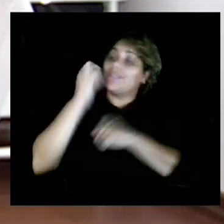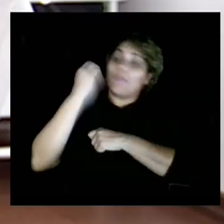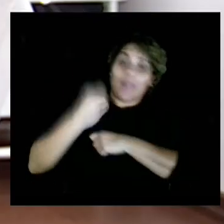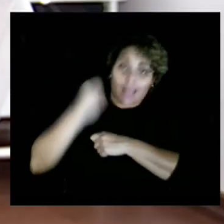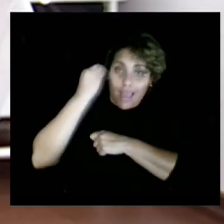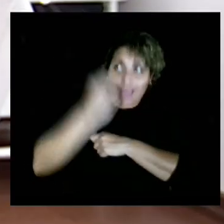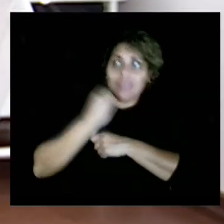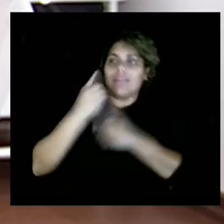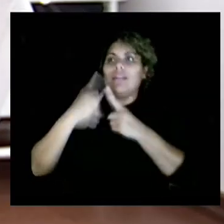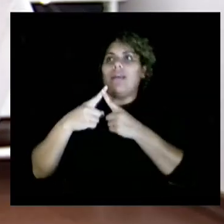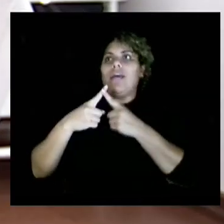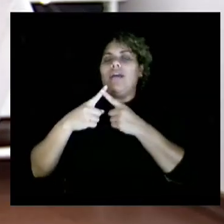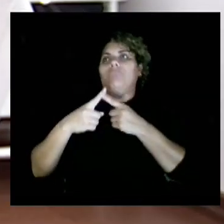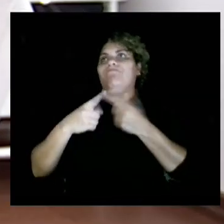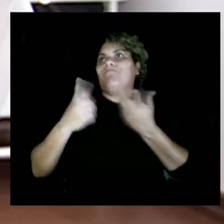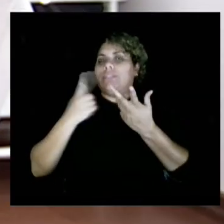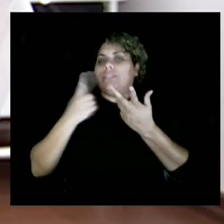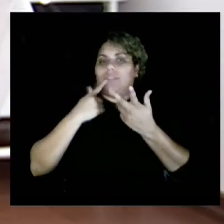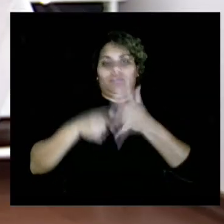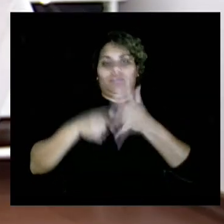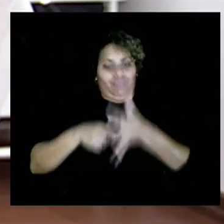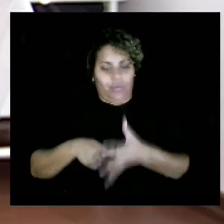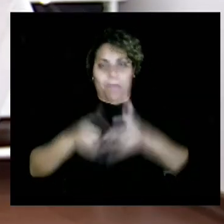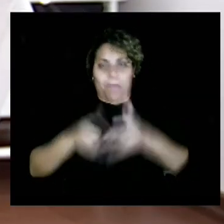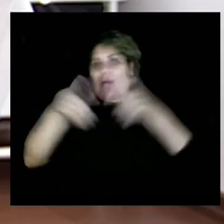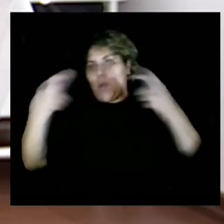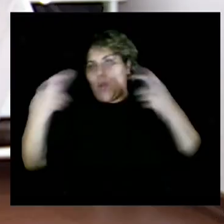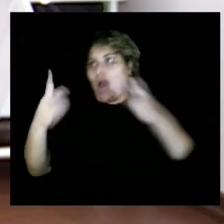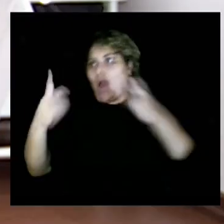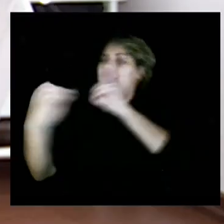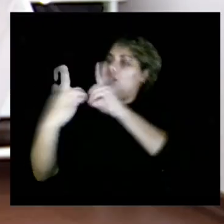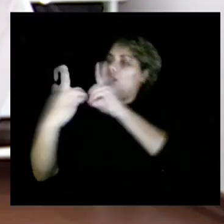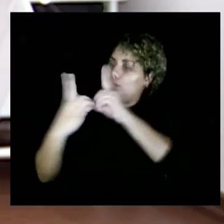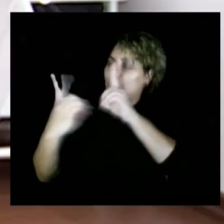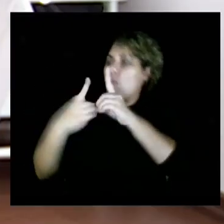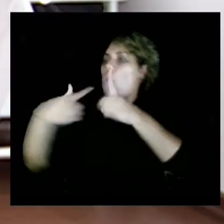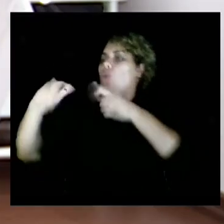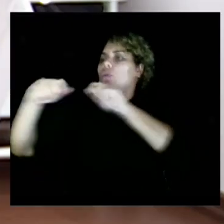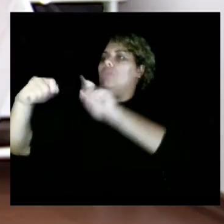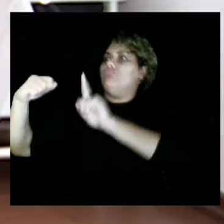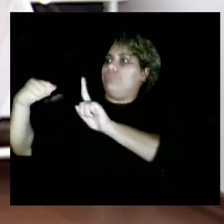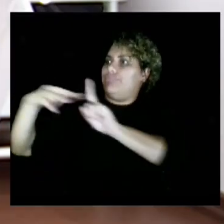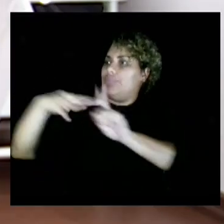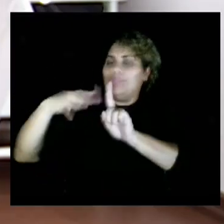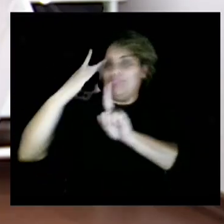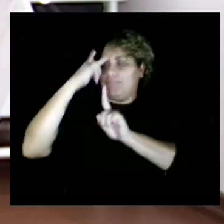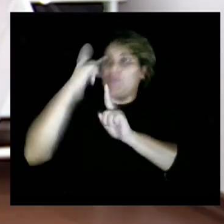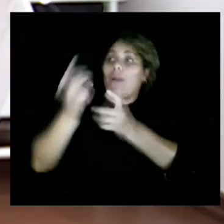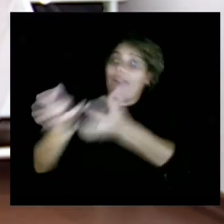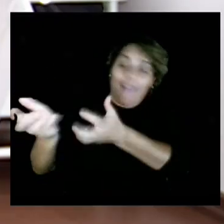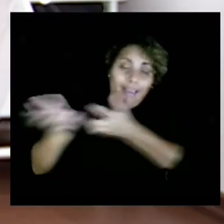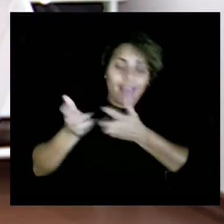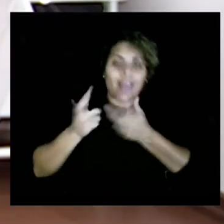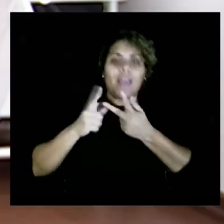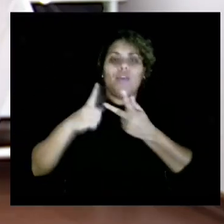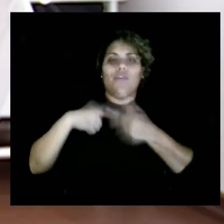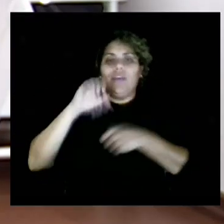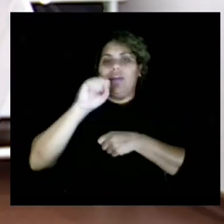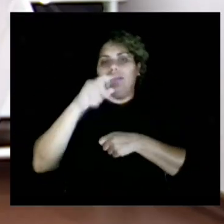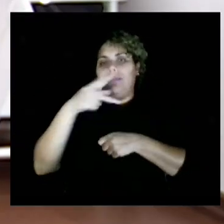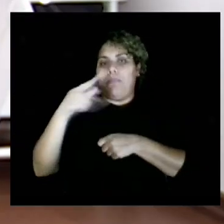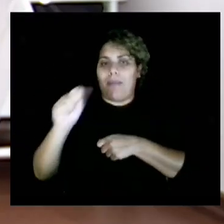com atendimento, com outros públicos. Fiz spa, então eu trabalhei bastante por aí. A minha